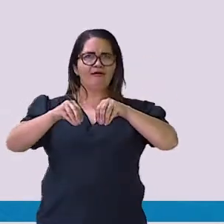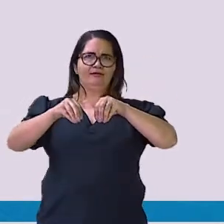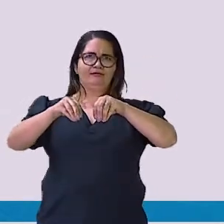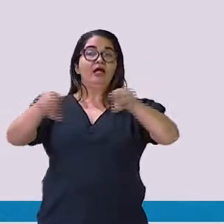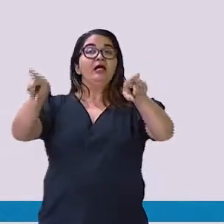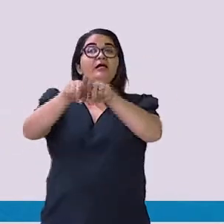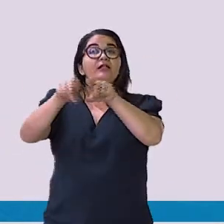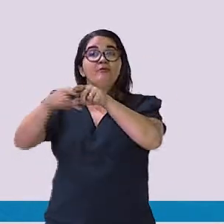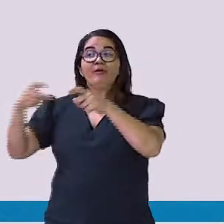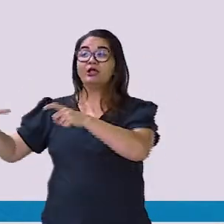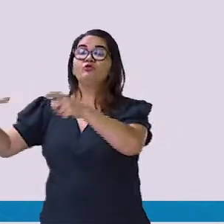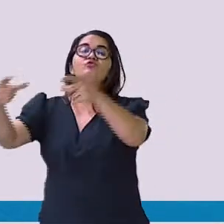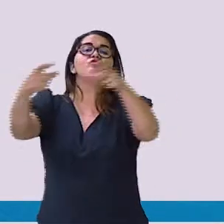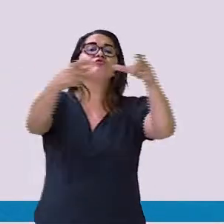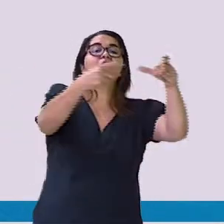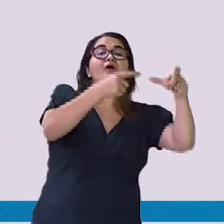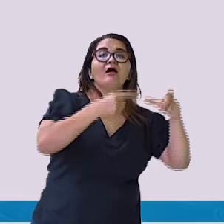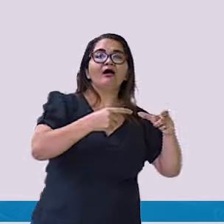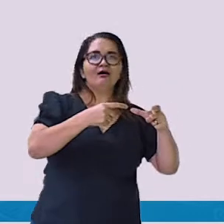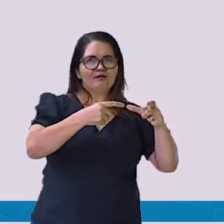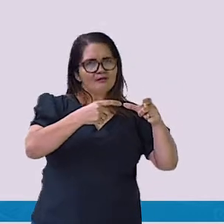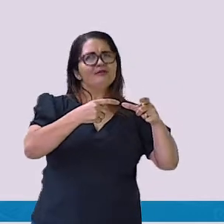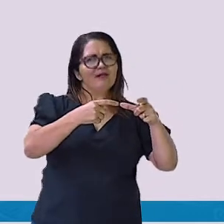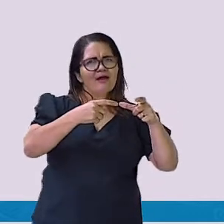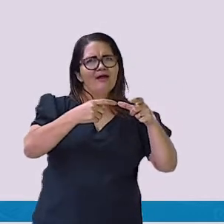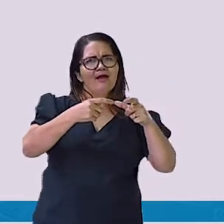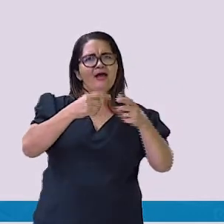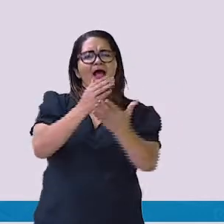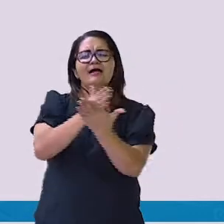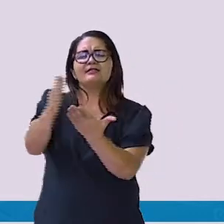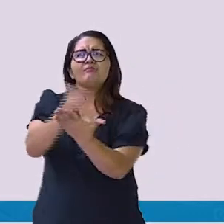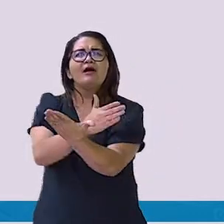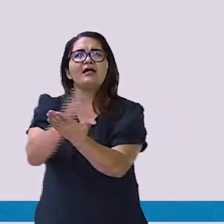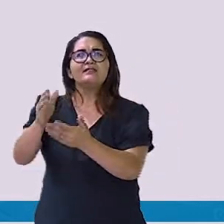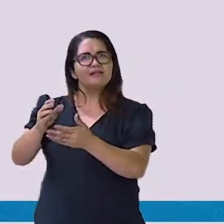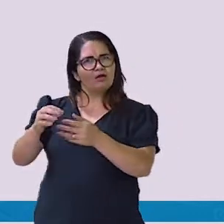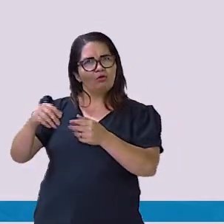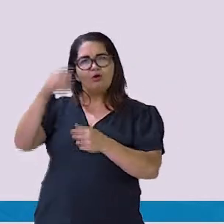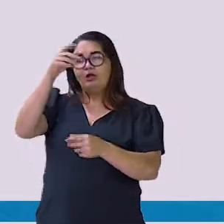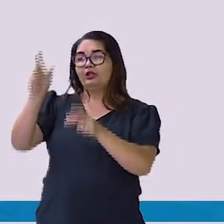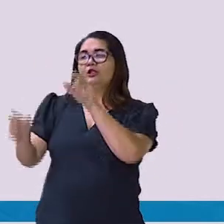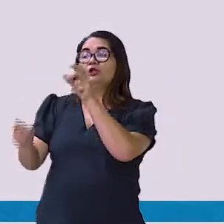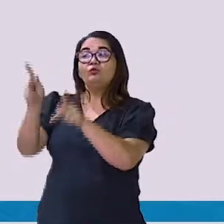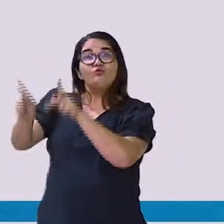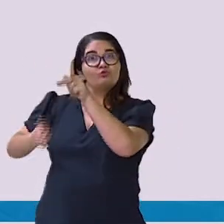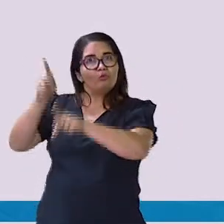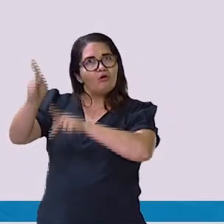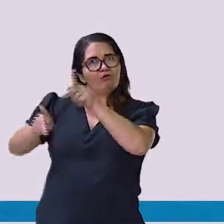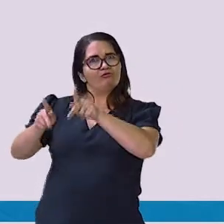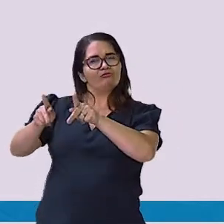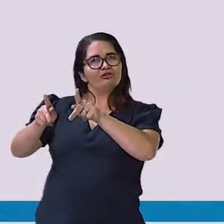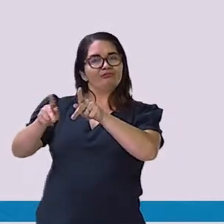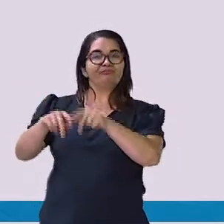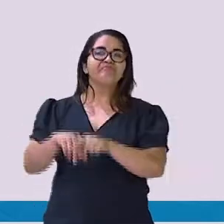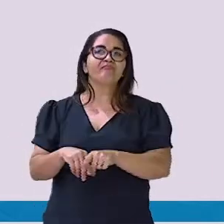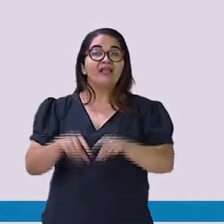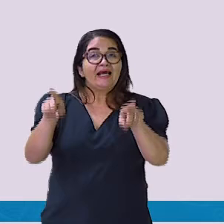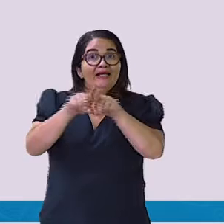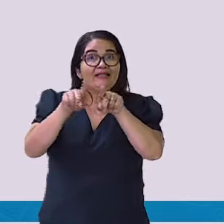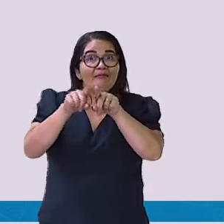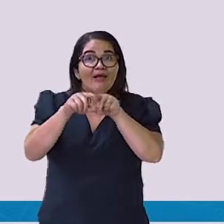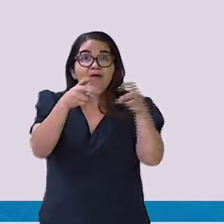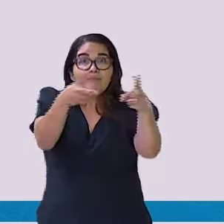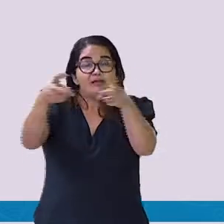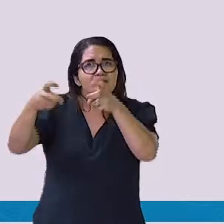população, nós sabemos que o Canadá é o segundo maior país do mundo, mas, por outro